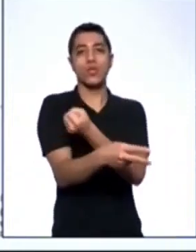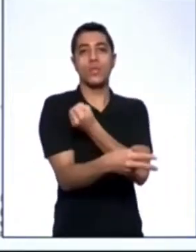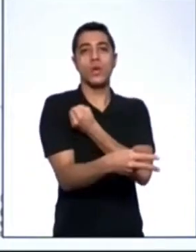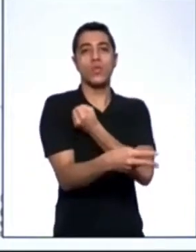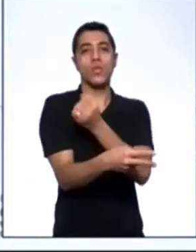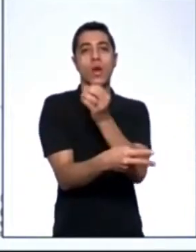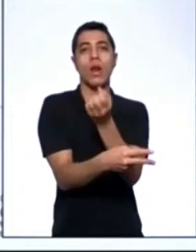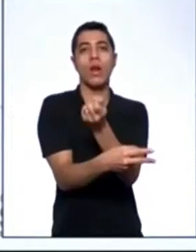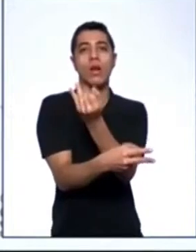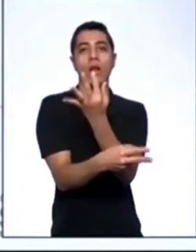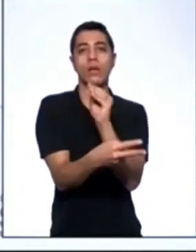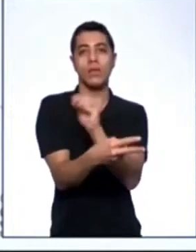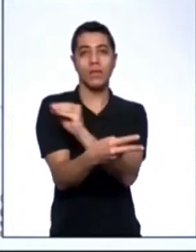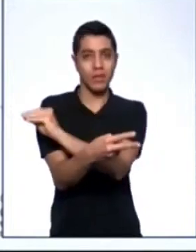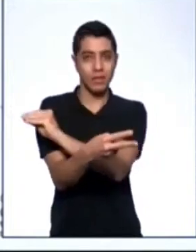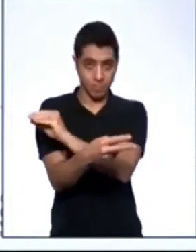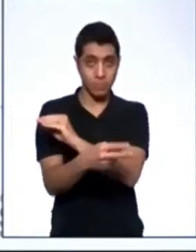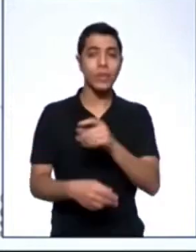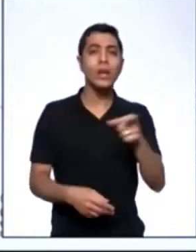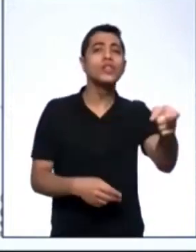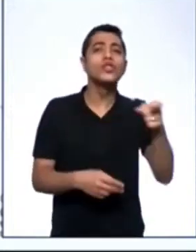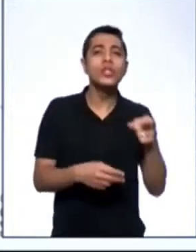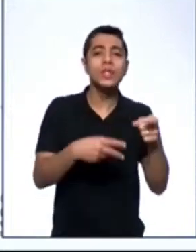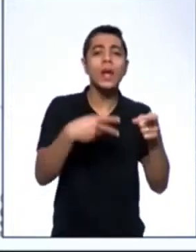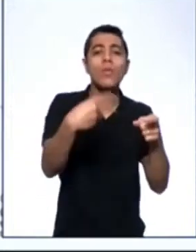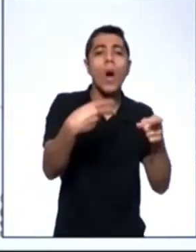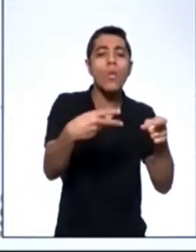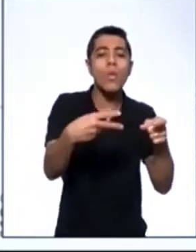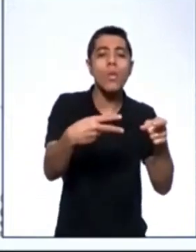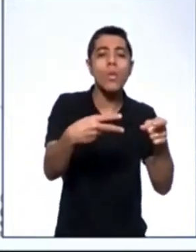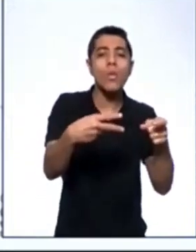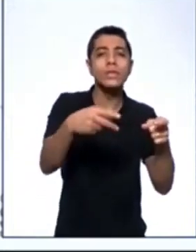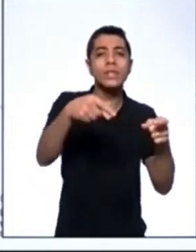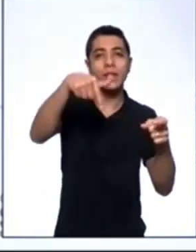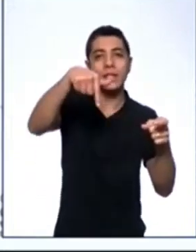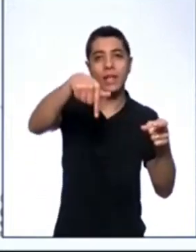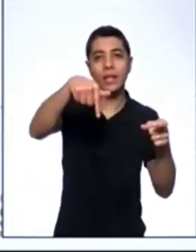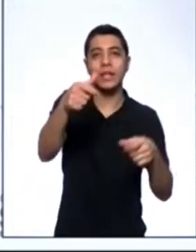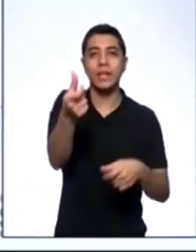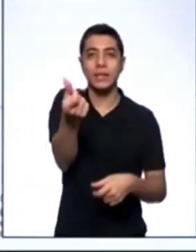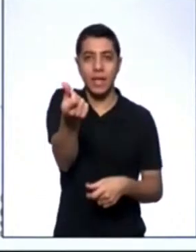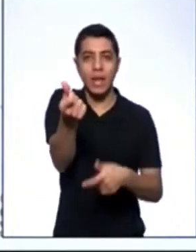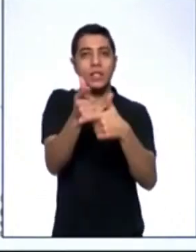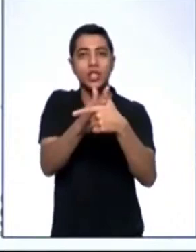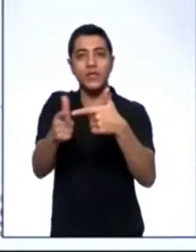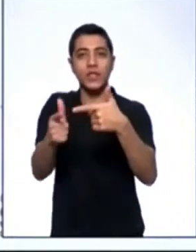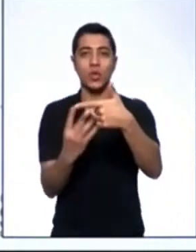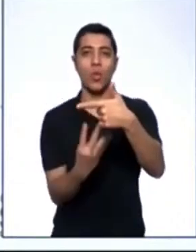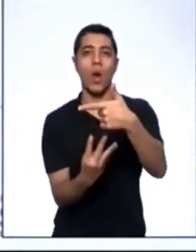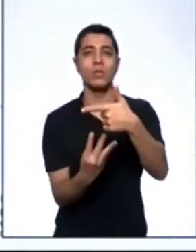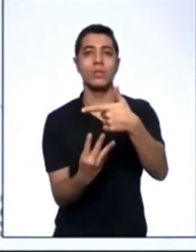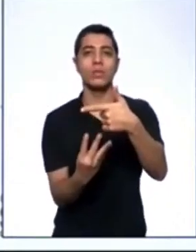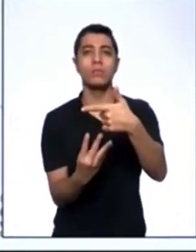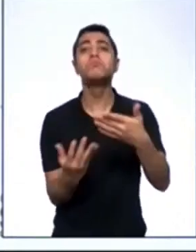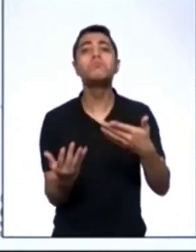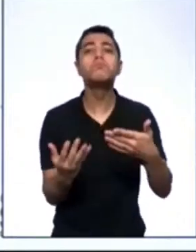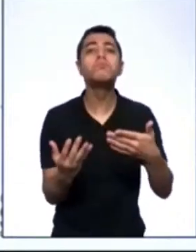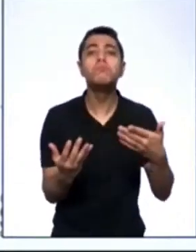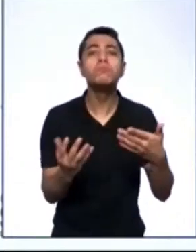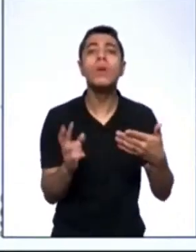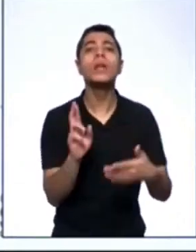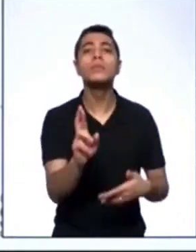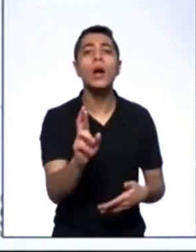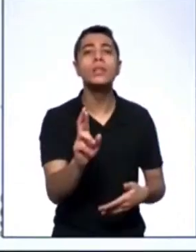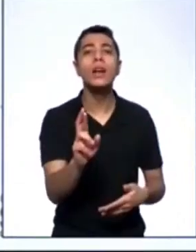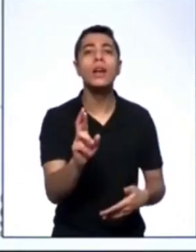76 / 4 então então a resposta 1976 / 4 a